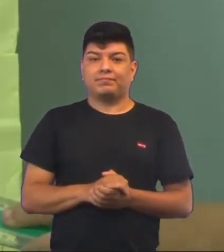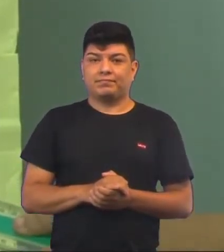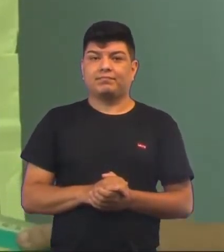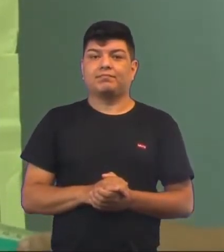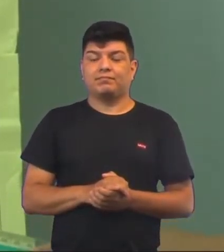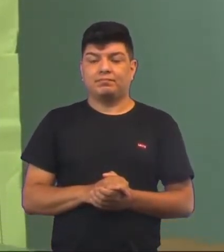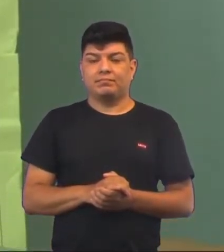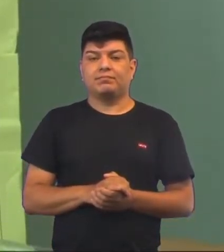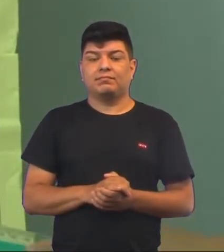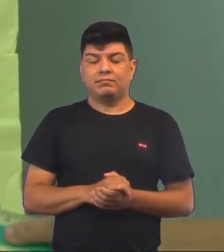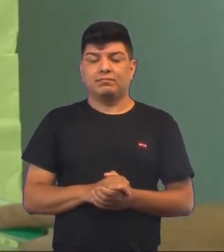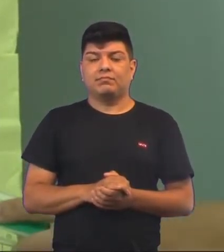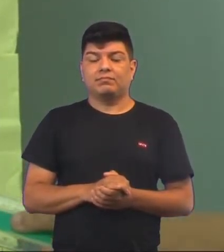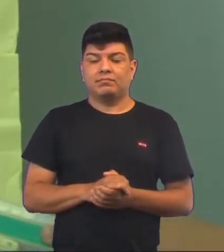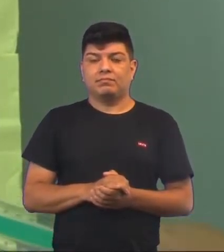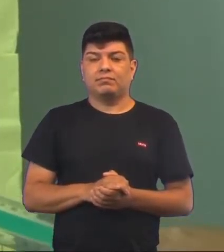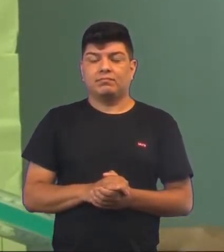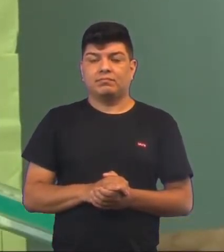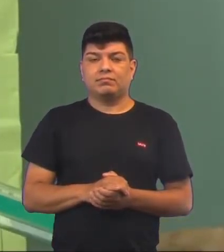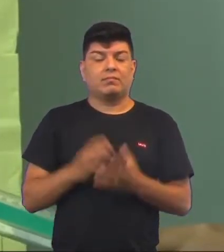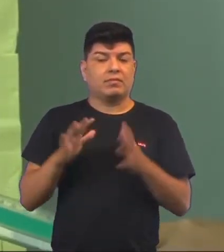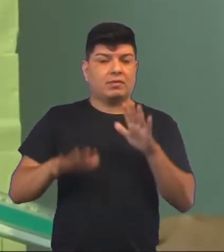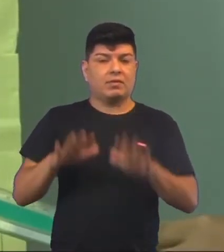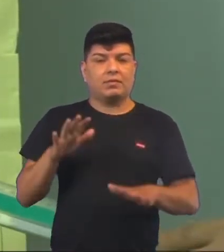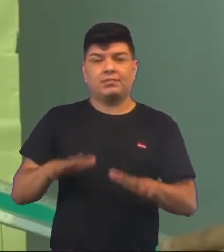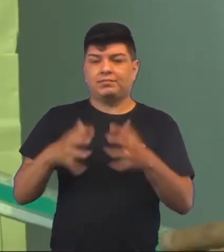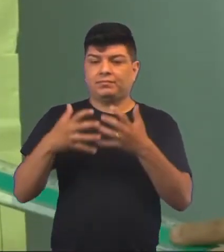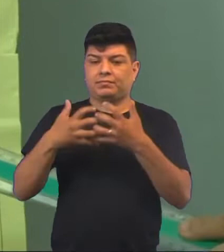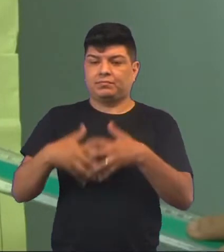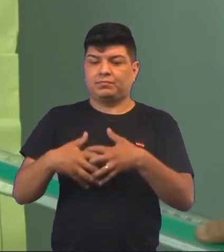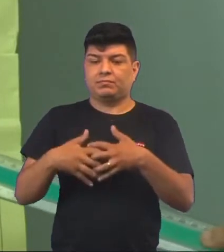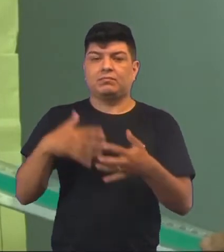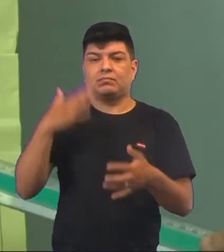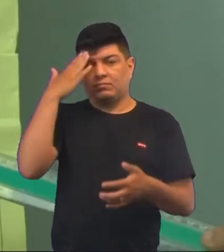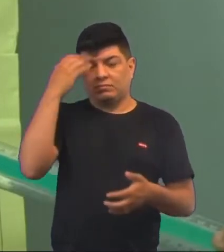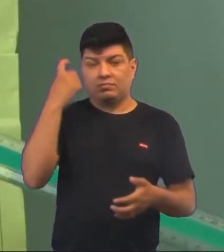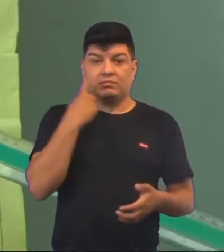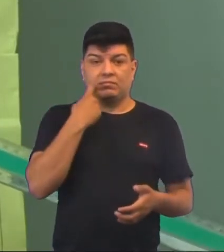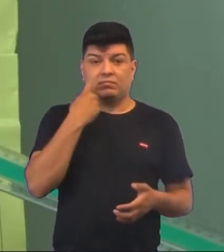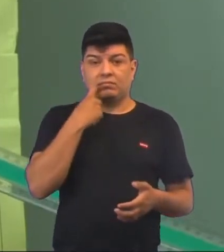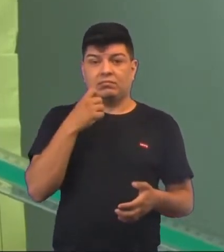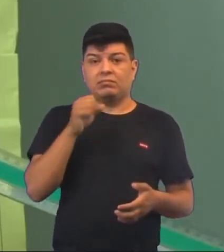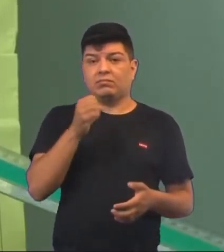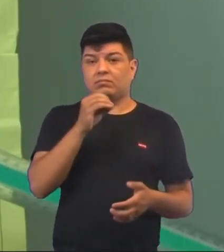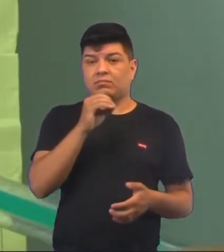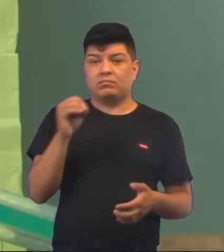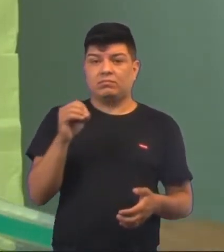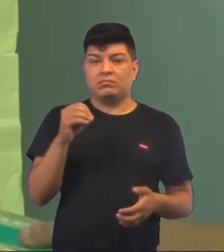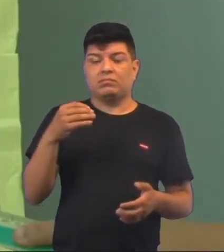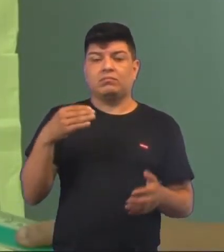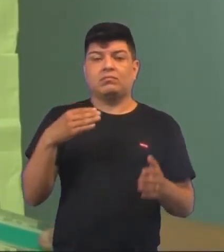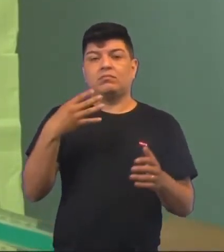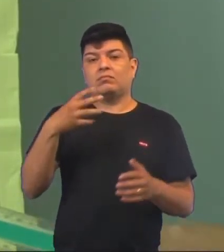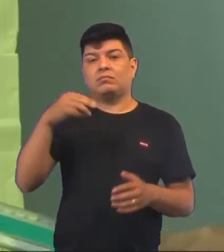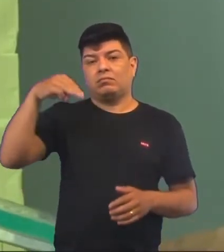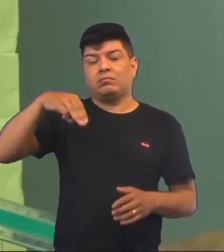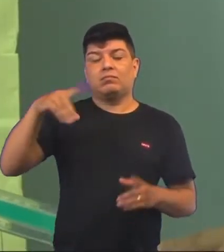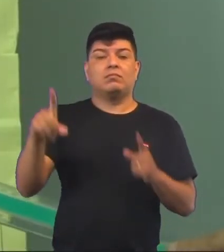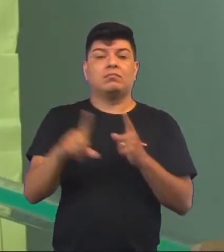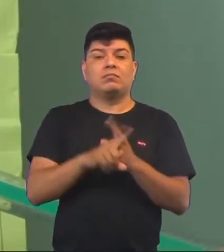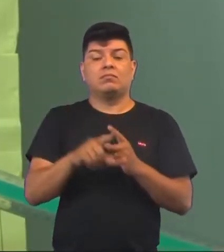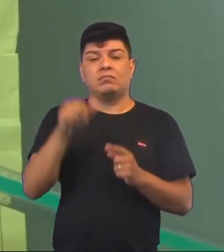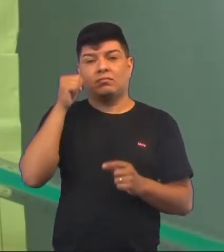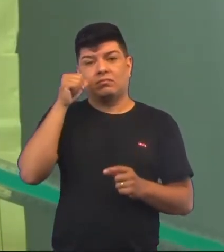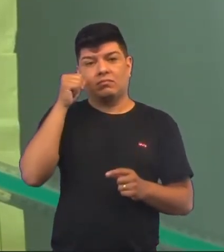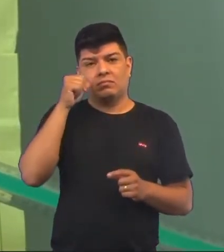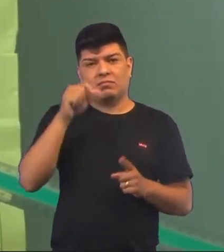Exatamente, as questões, como eu falei, elas nos confundem, né? Eu sei que é um peixe-boi de 800 quilos e 4 metros. Mas foi encontrado uma